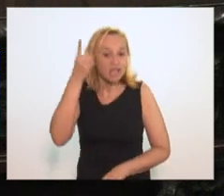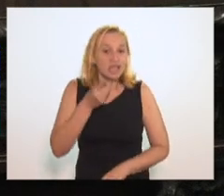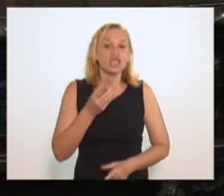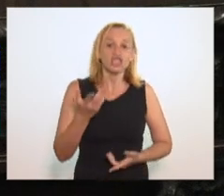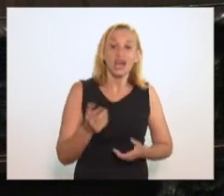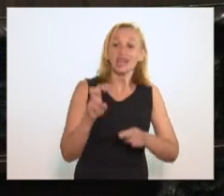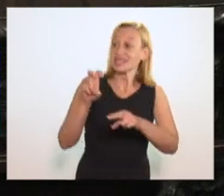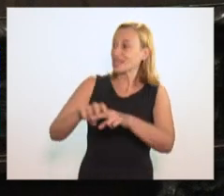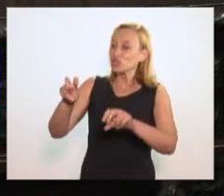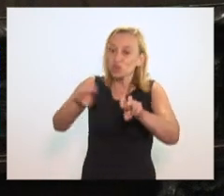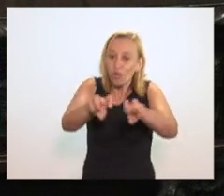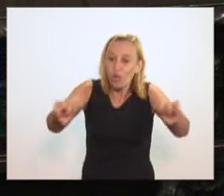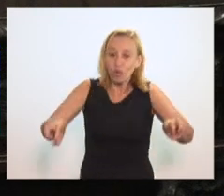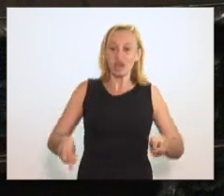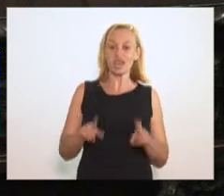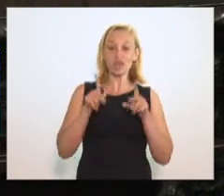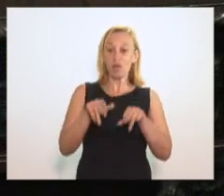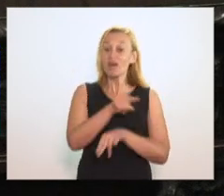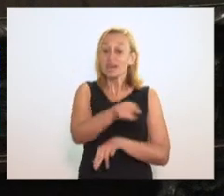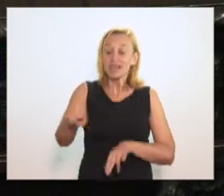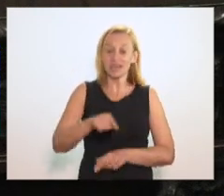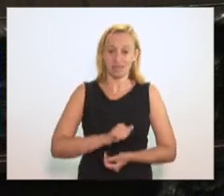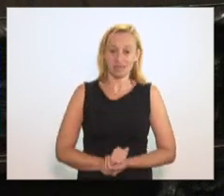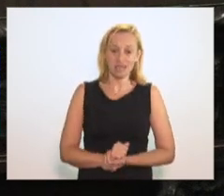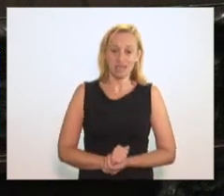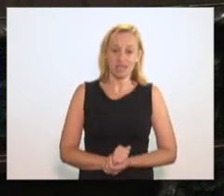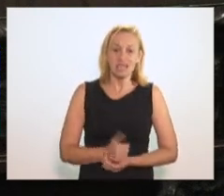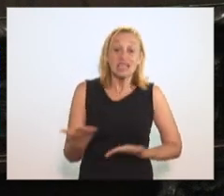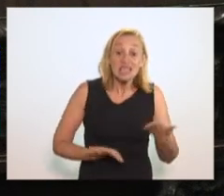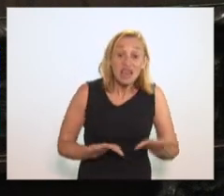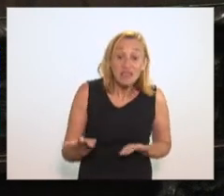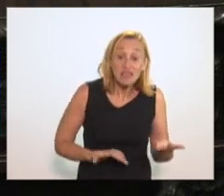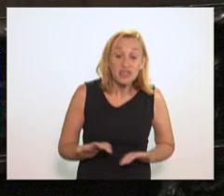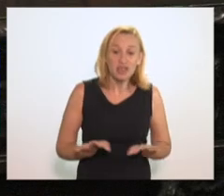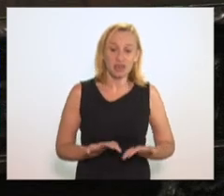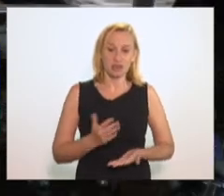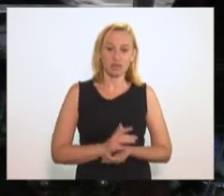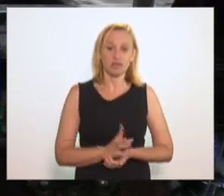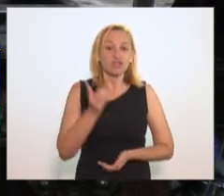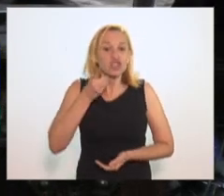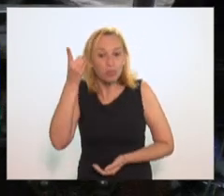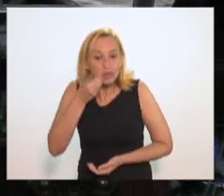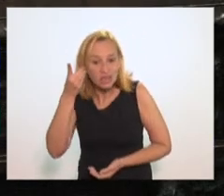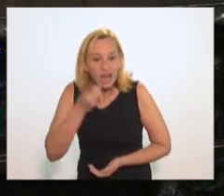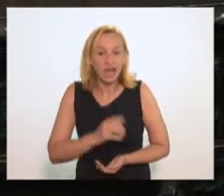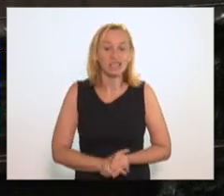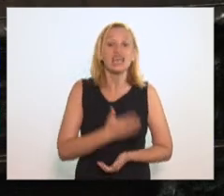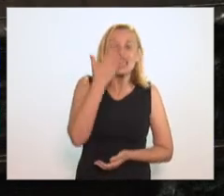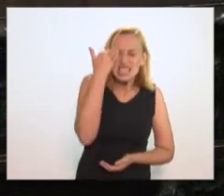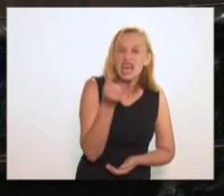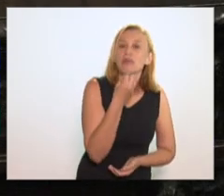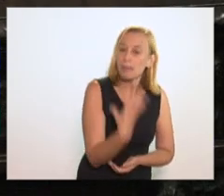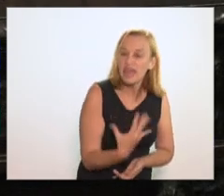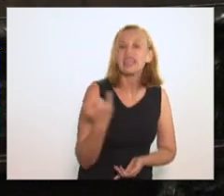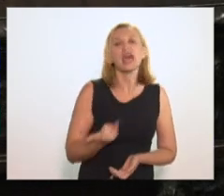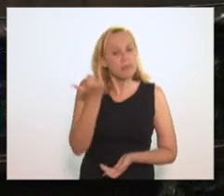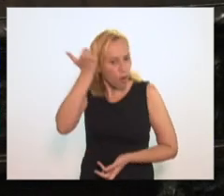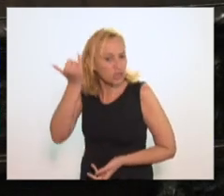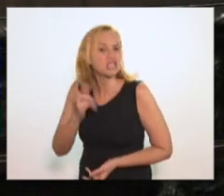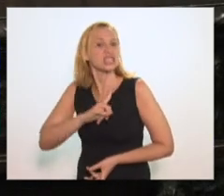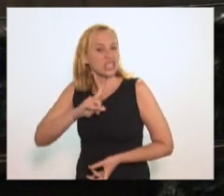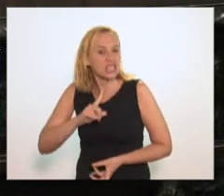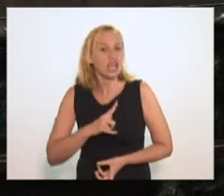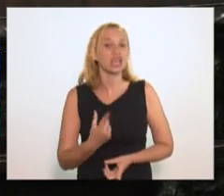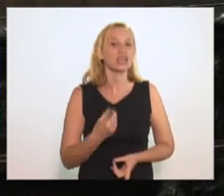sentou numa cadeira como essa serviu os deputados e portanto sabe muito bem da importância que tem o